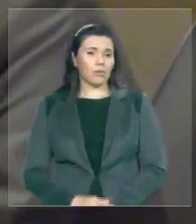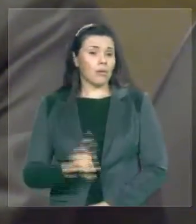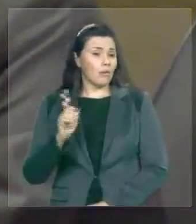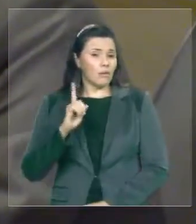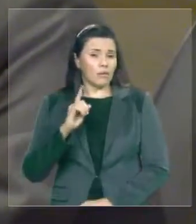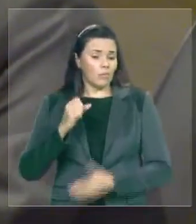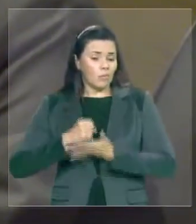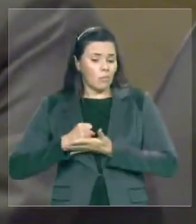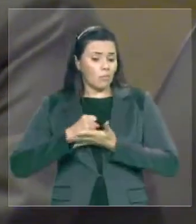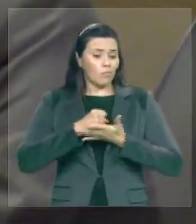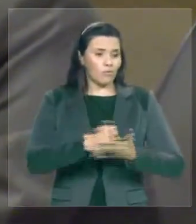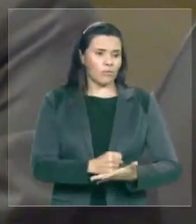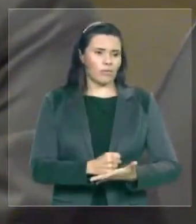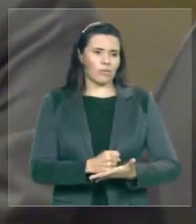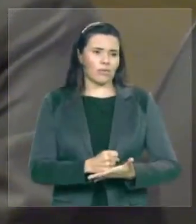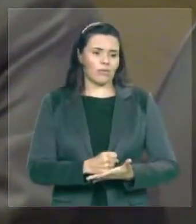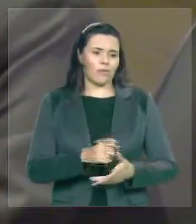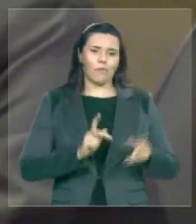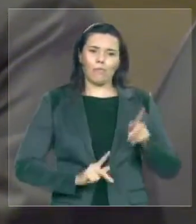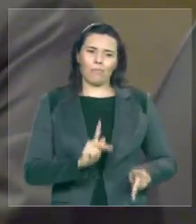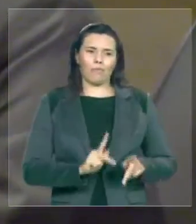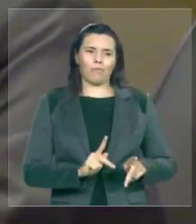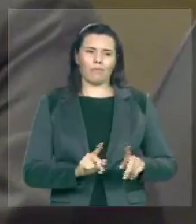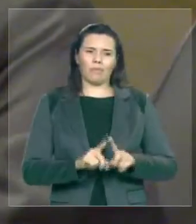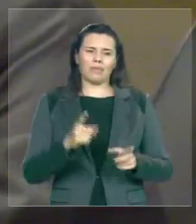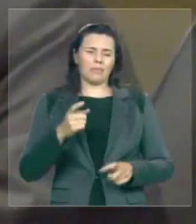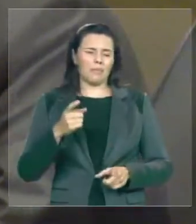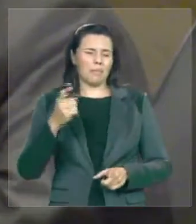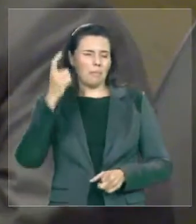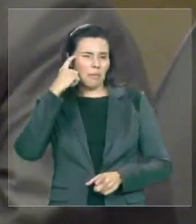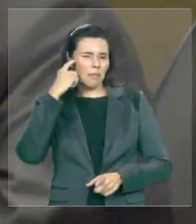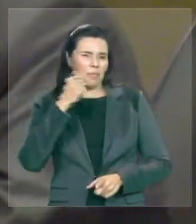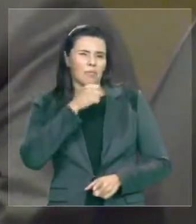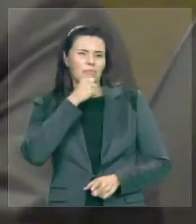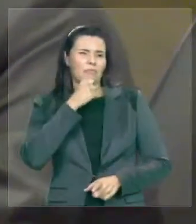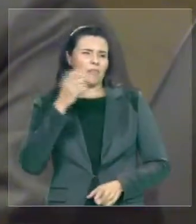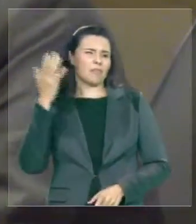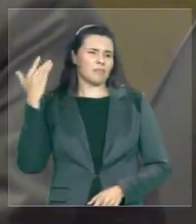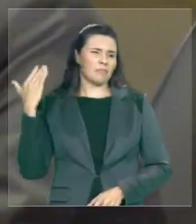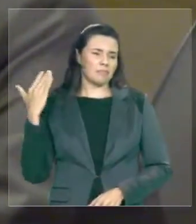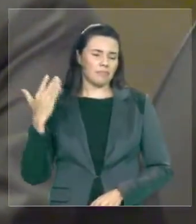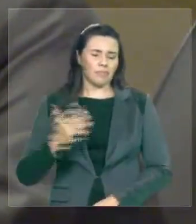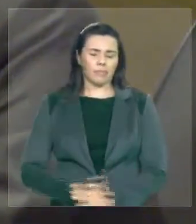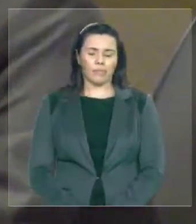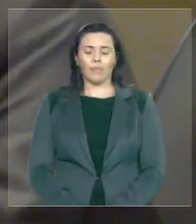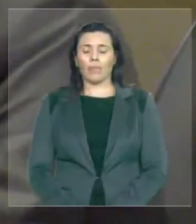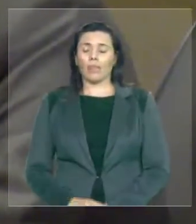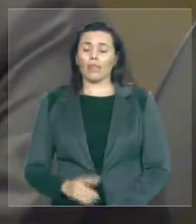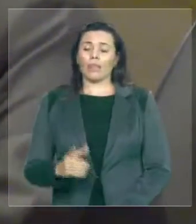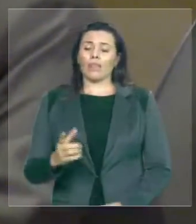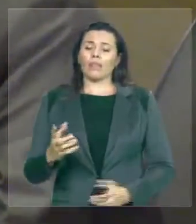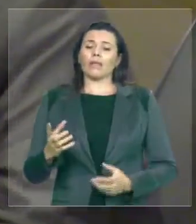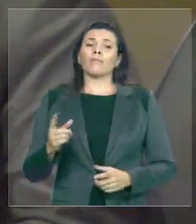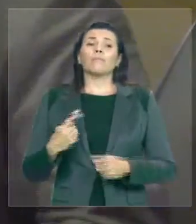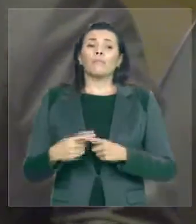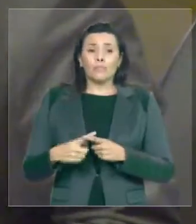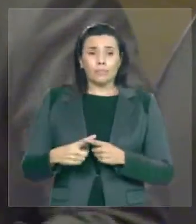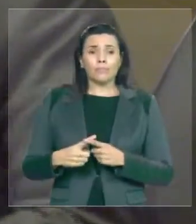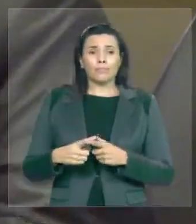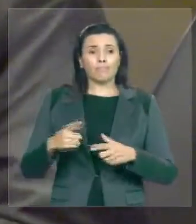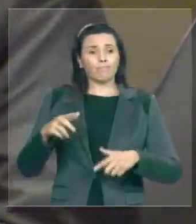população, porque um serviço desse, de grande porte, um serviço desse